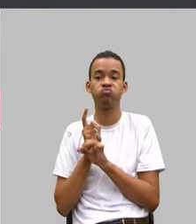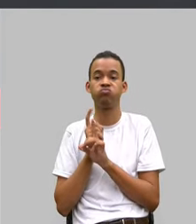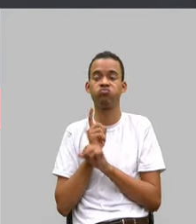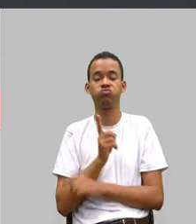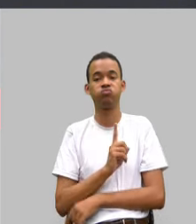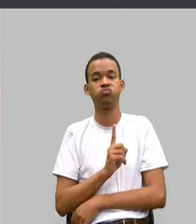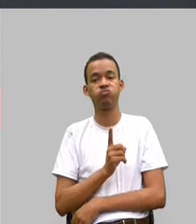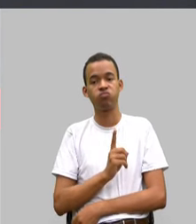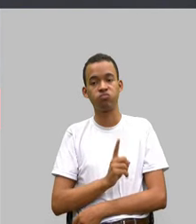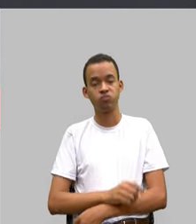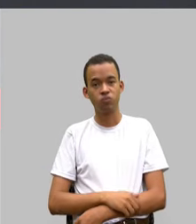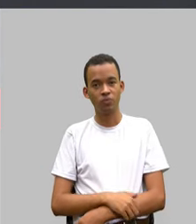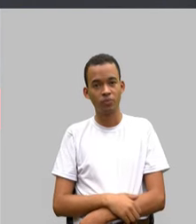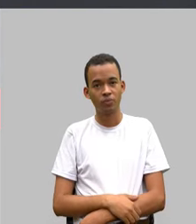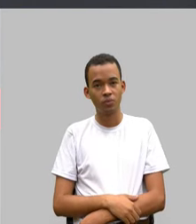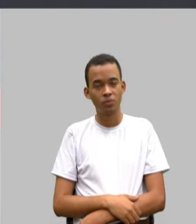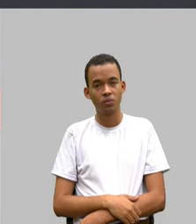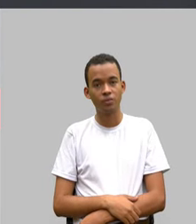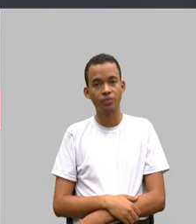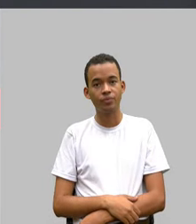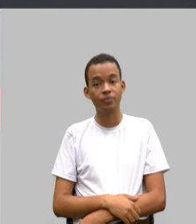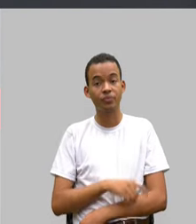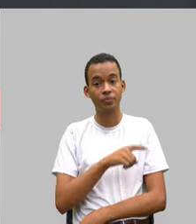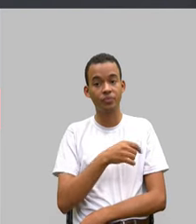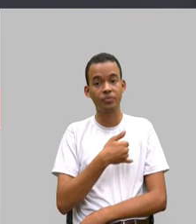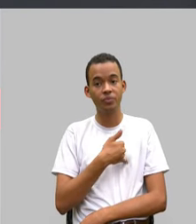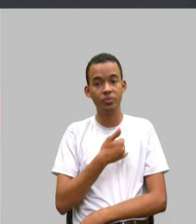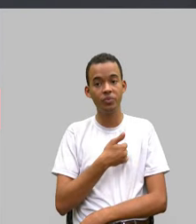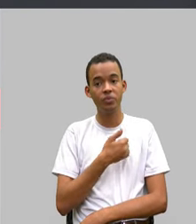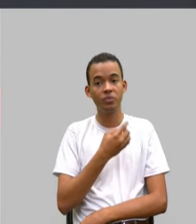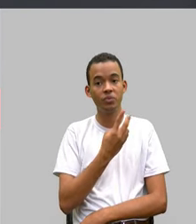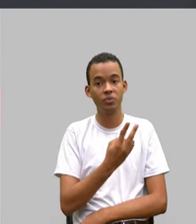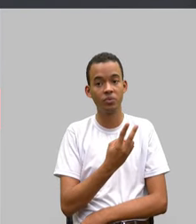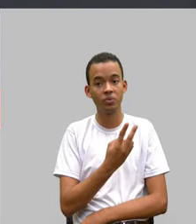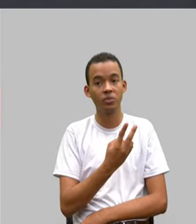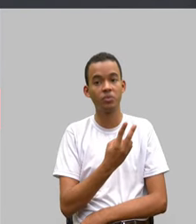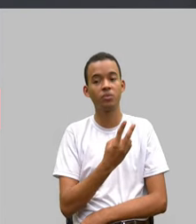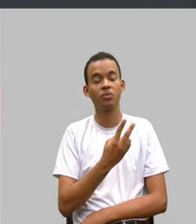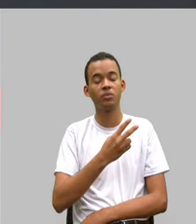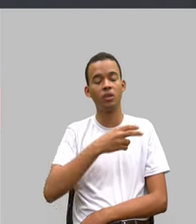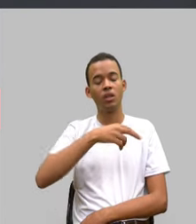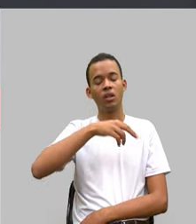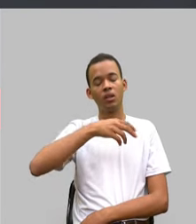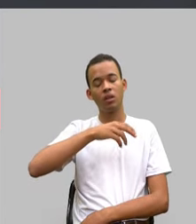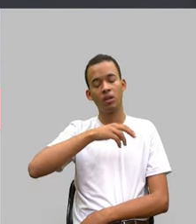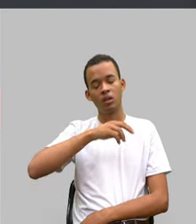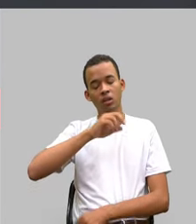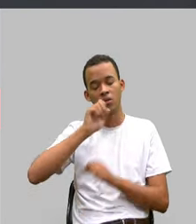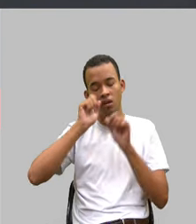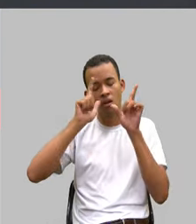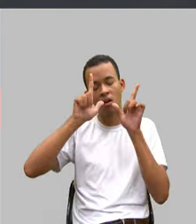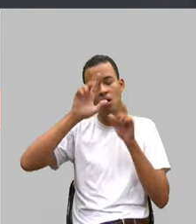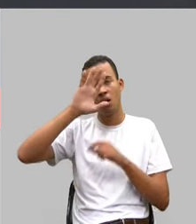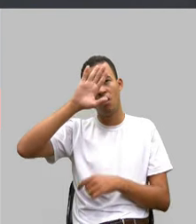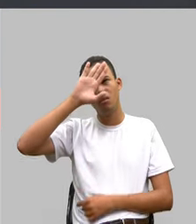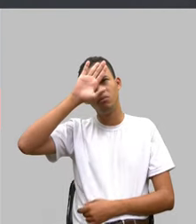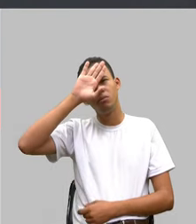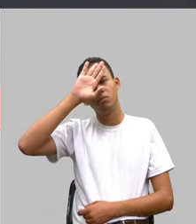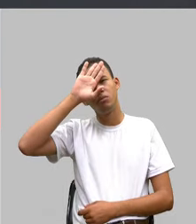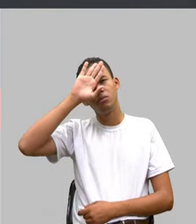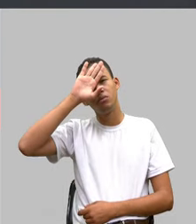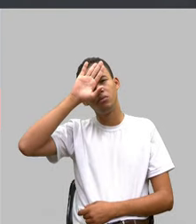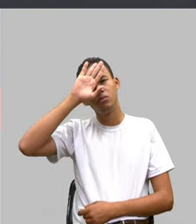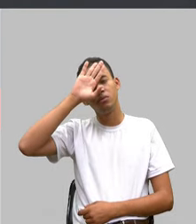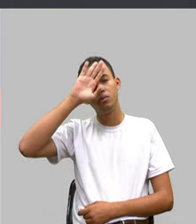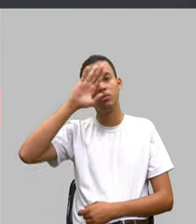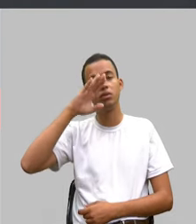eh e com dois aninhos ele Amanheceu com uma febre ele teve uma febre grande de manhã Dei